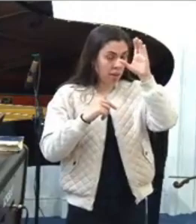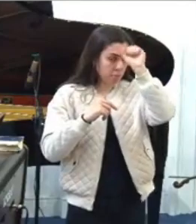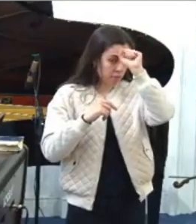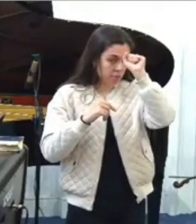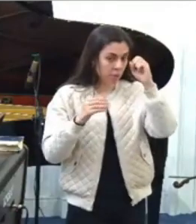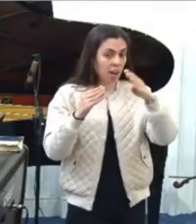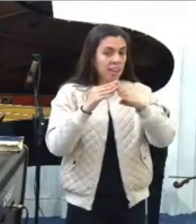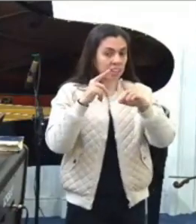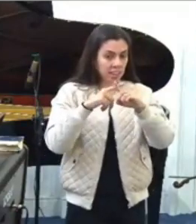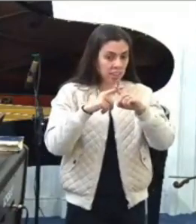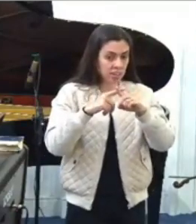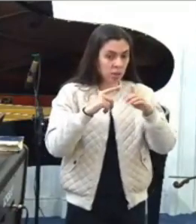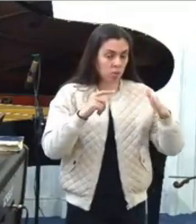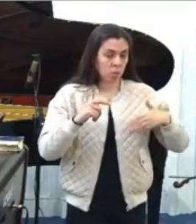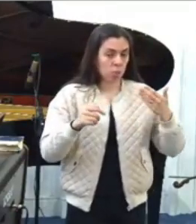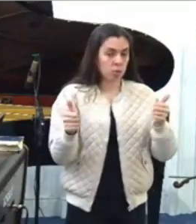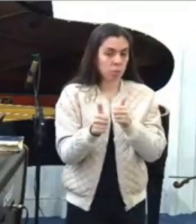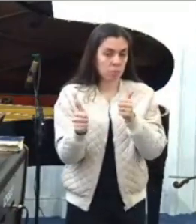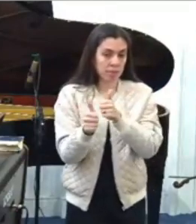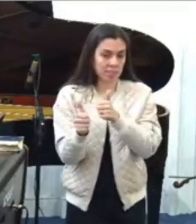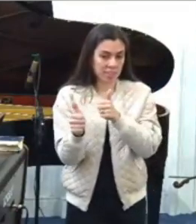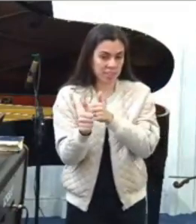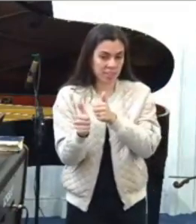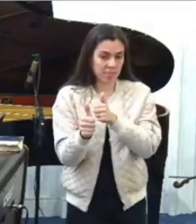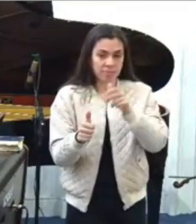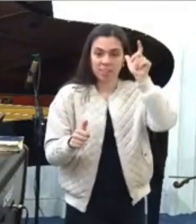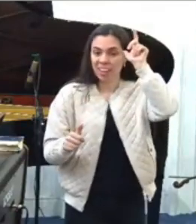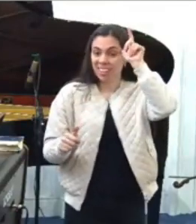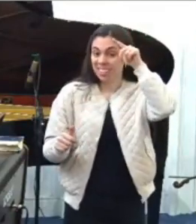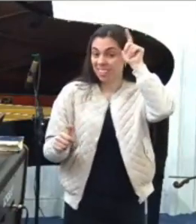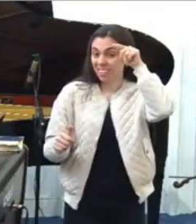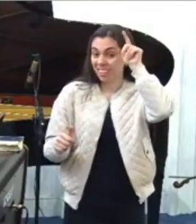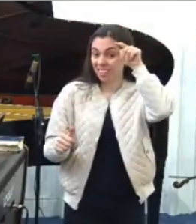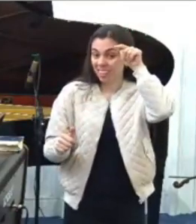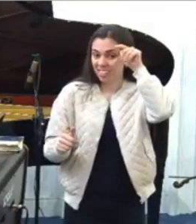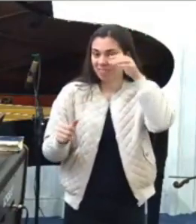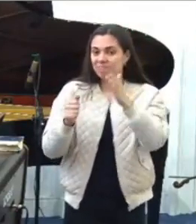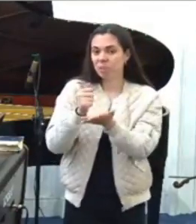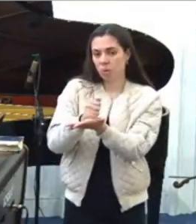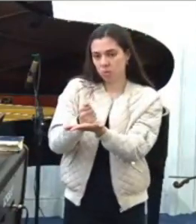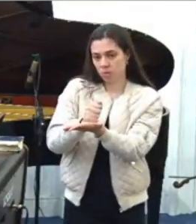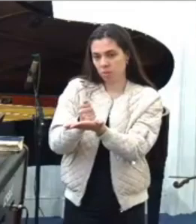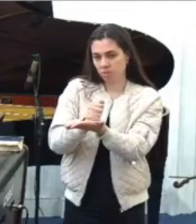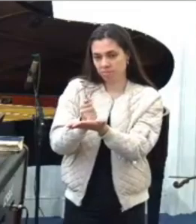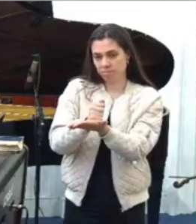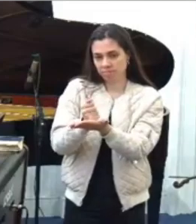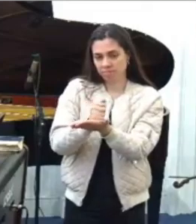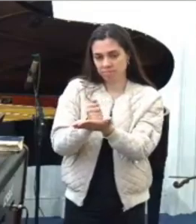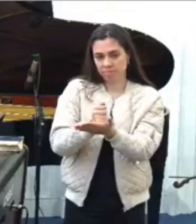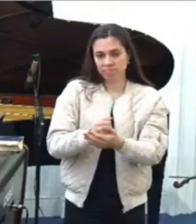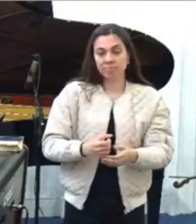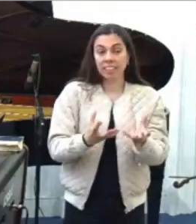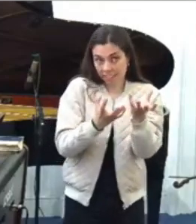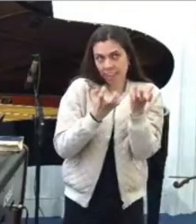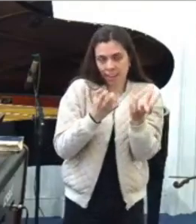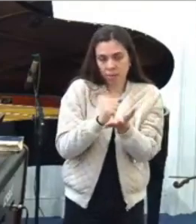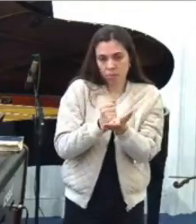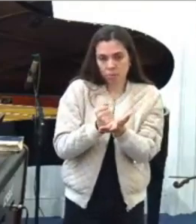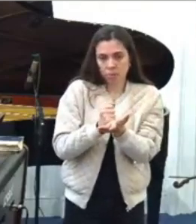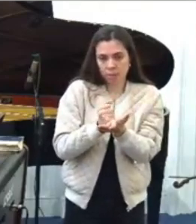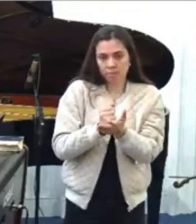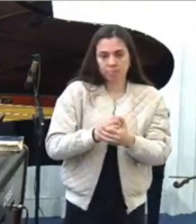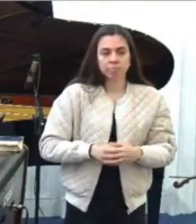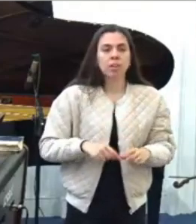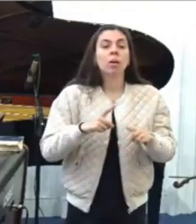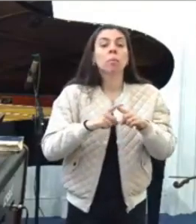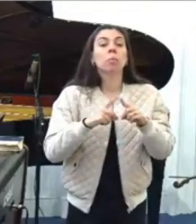persegue o povo de Deus porque não pode mais perseguir a Cristo. Versículo 13 nos mostra que Satanás se